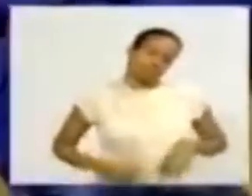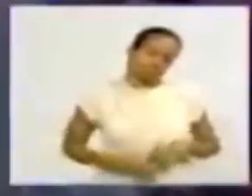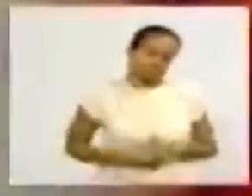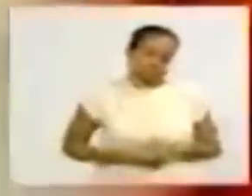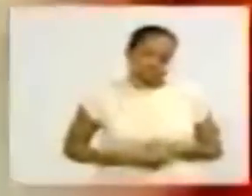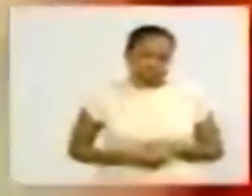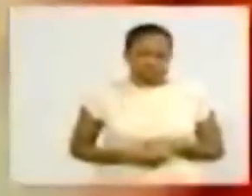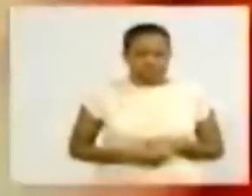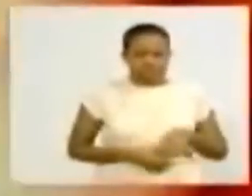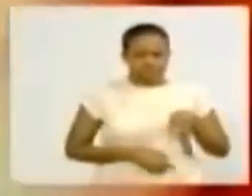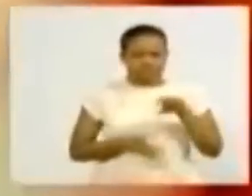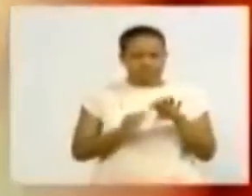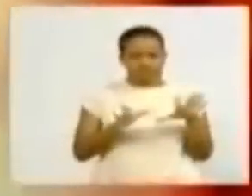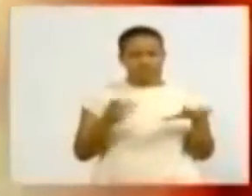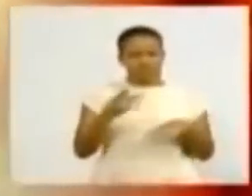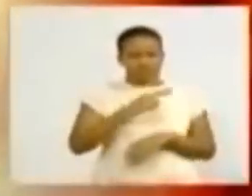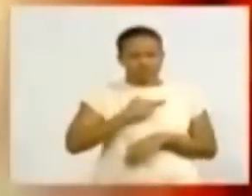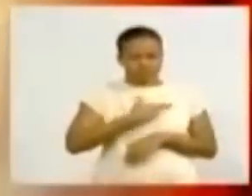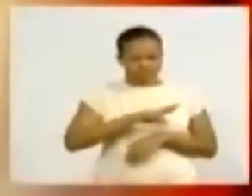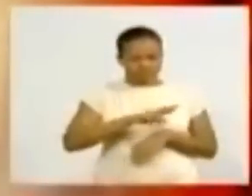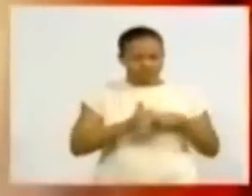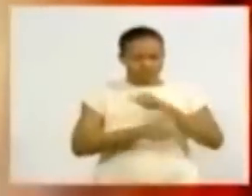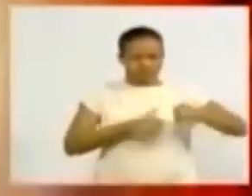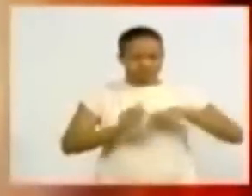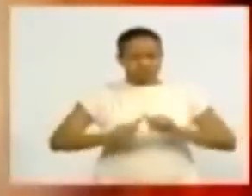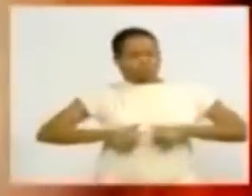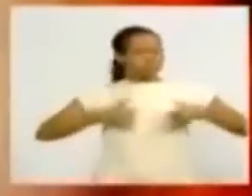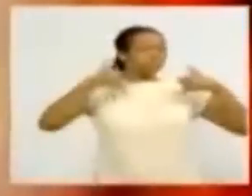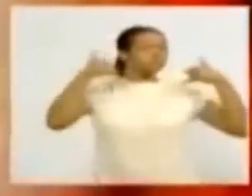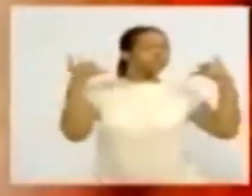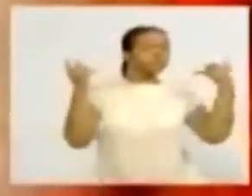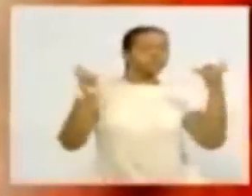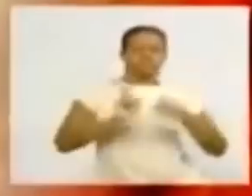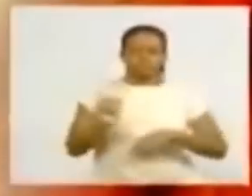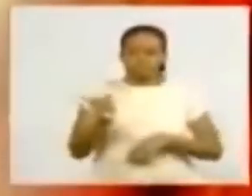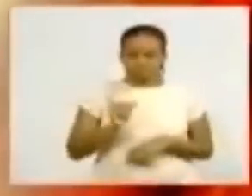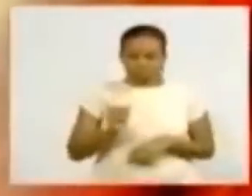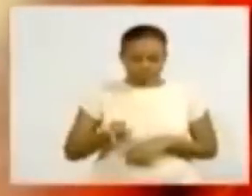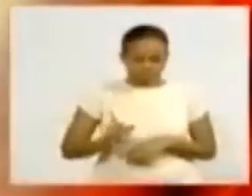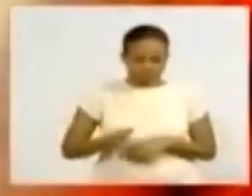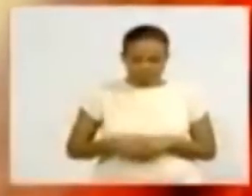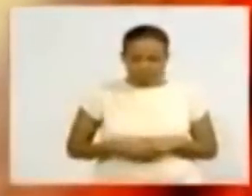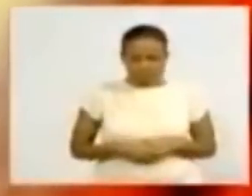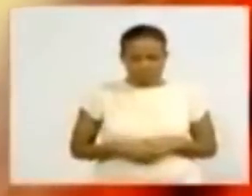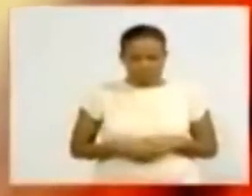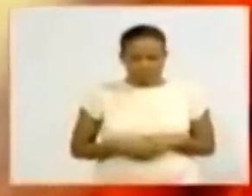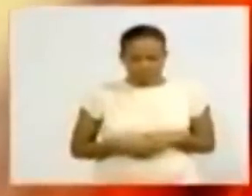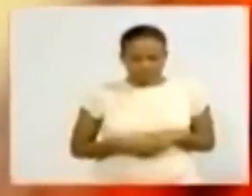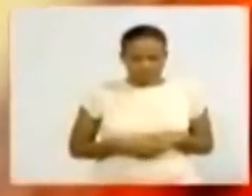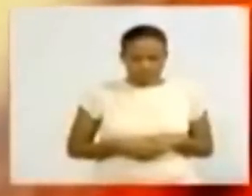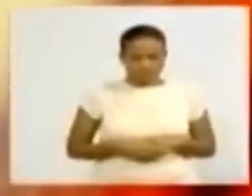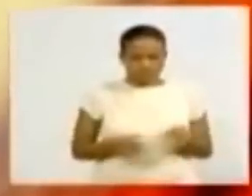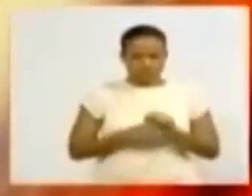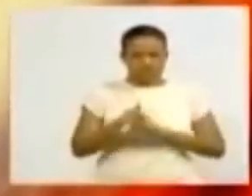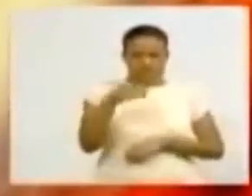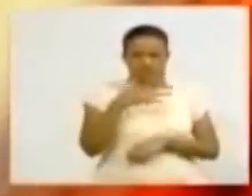Nunca permita, minha gente, que a sua religião se transforme nisso, numa couraça de proteção que lhe faz